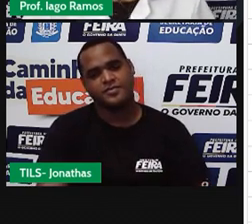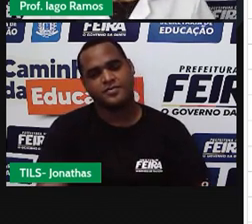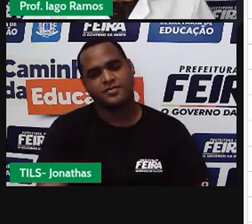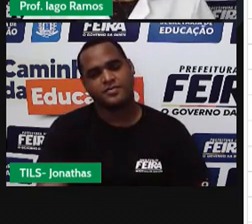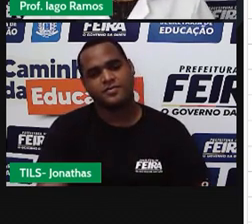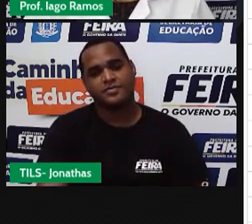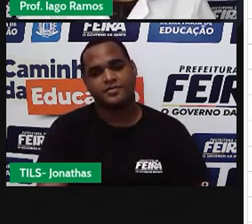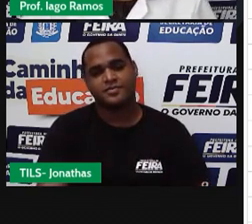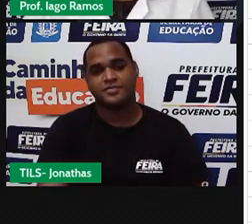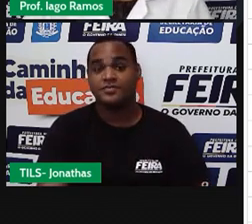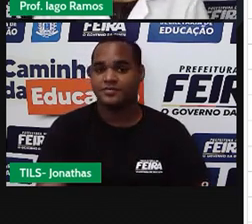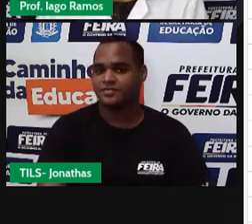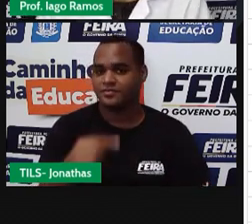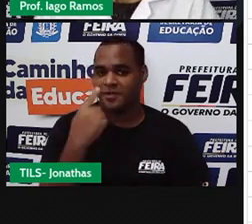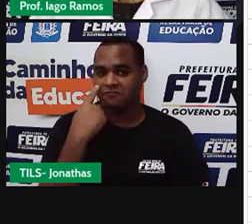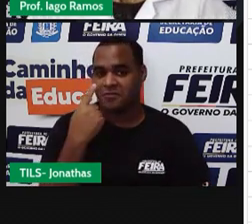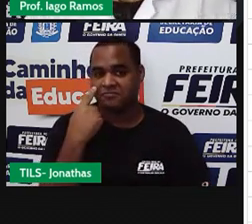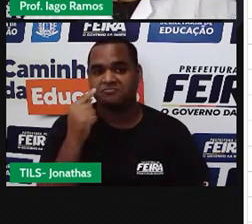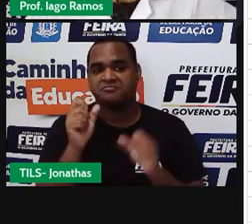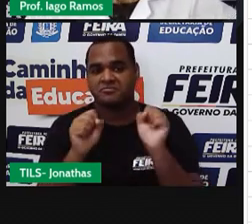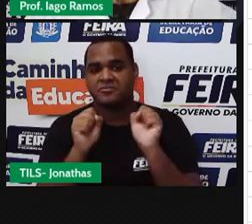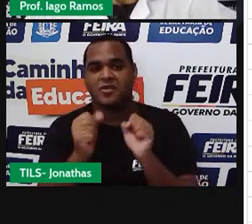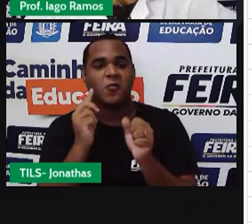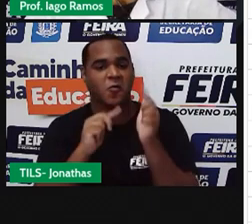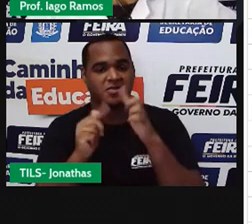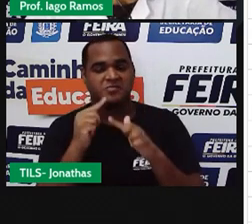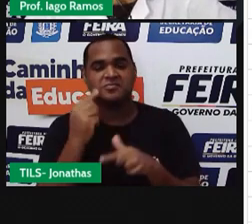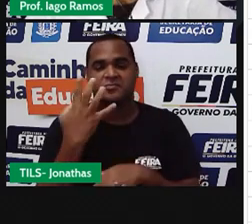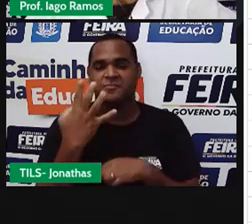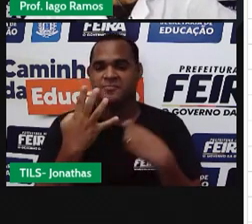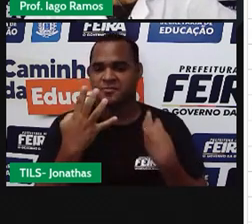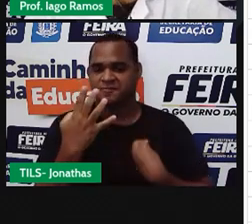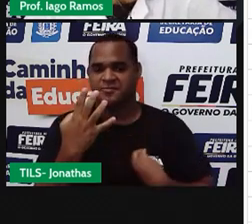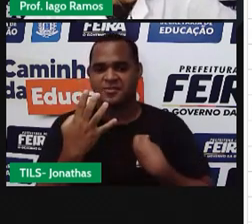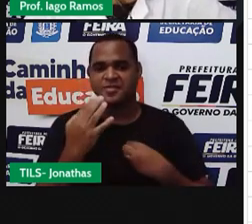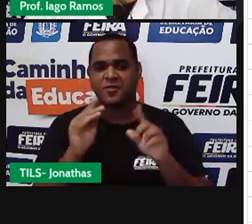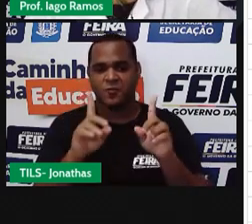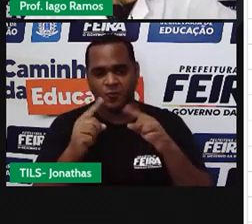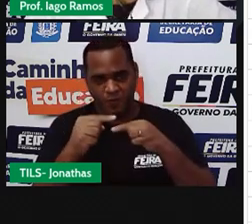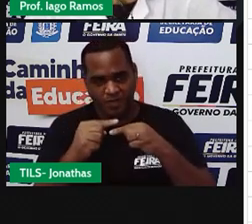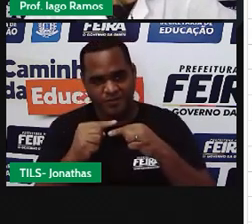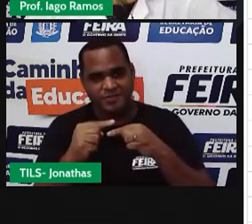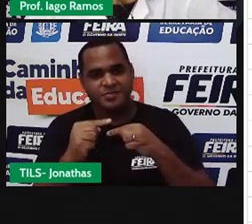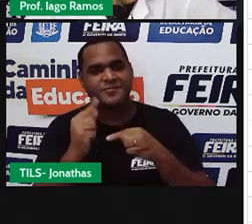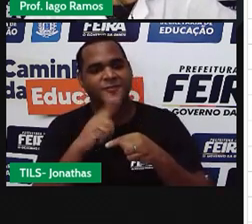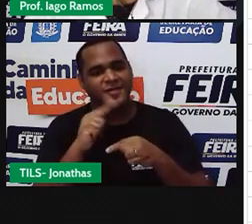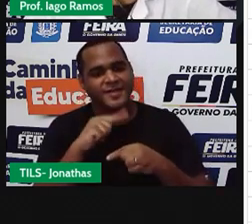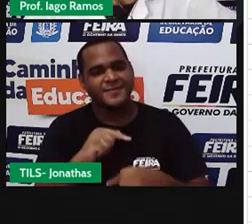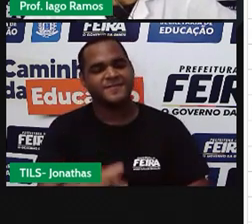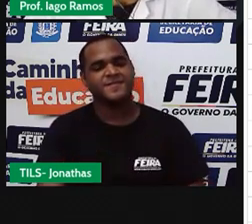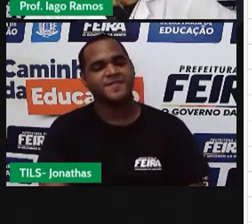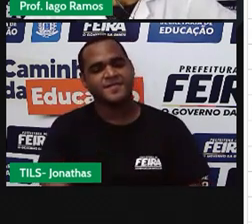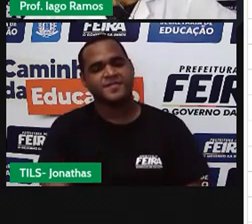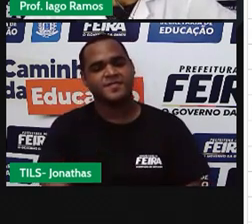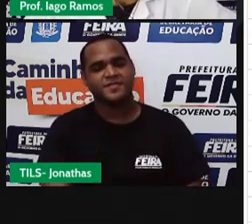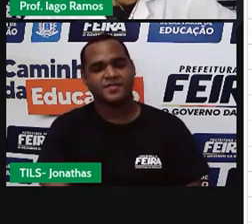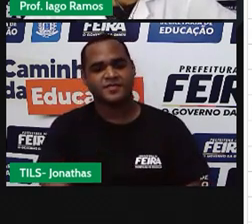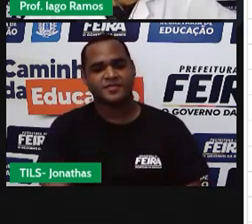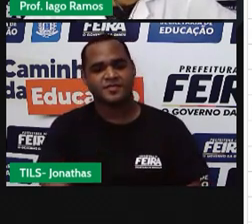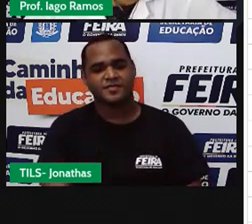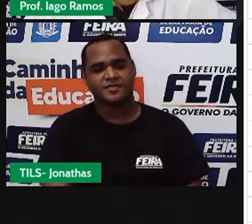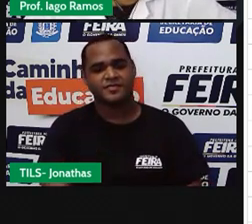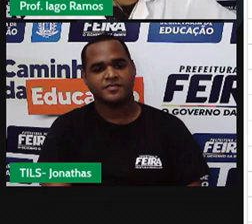zinho com esse triângulo Zinho aqui ó já dá um quadrado ó esse triângulo Zinho aqui